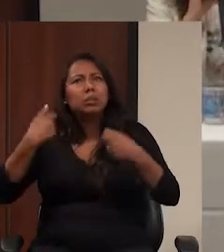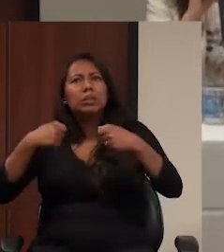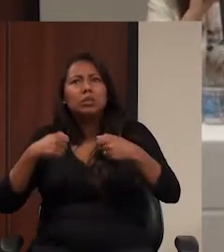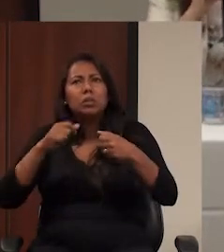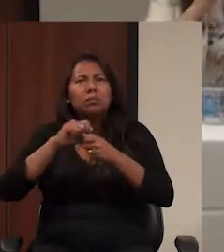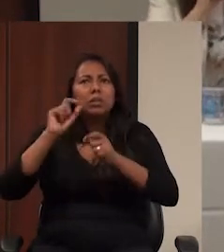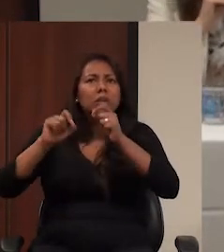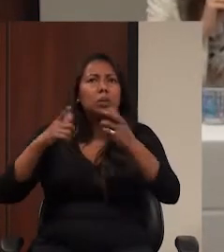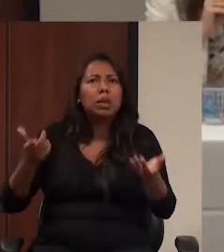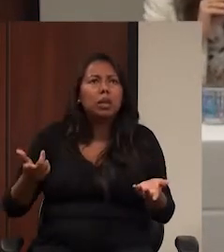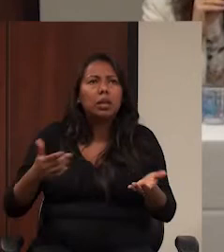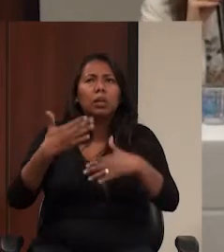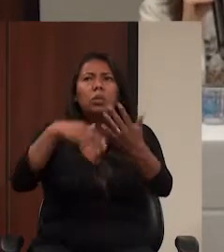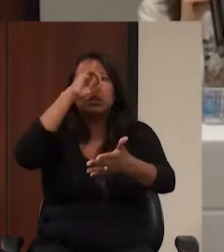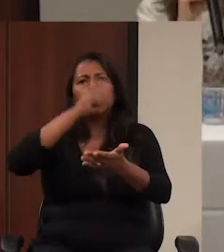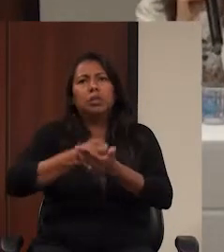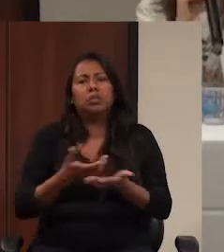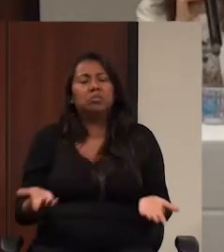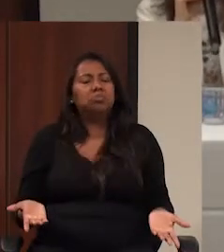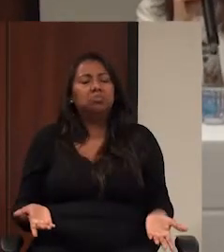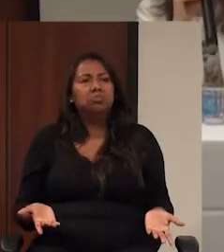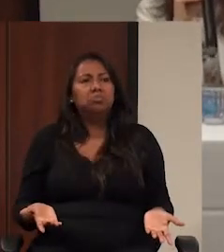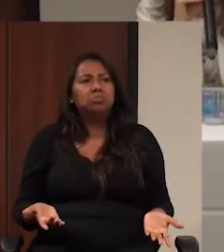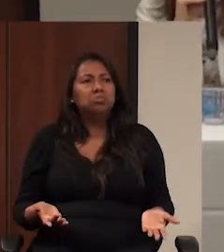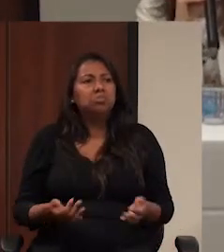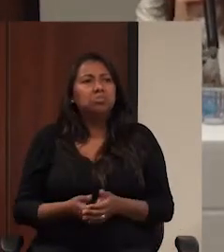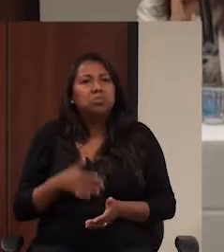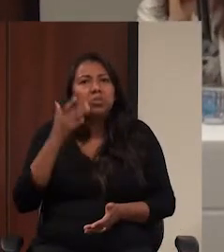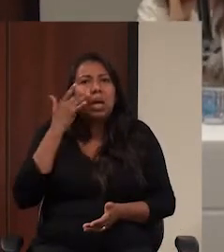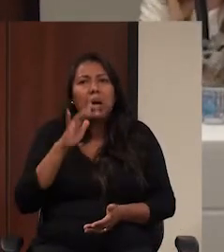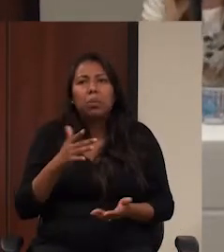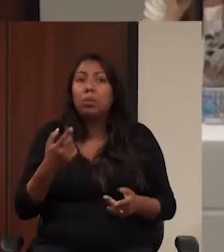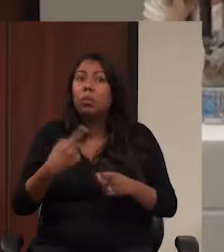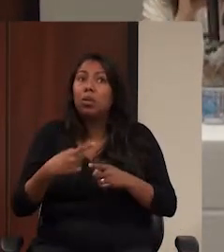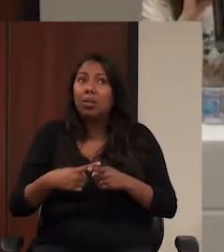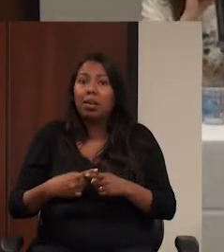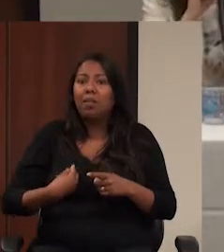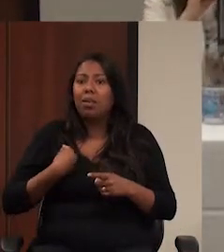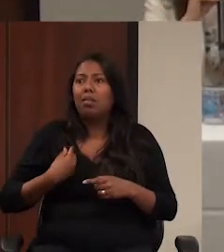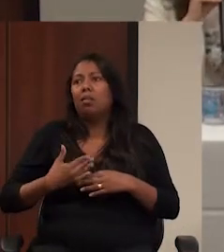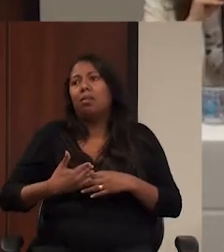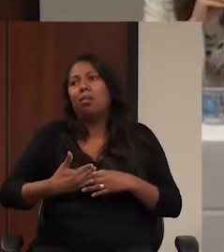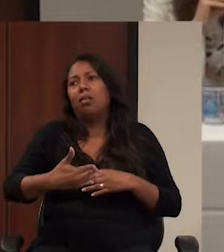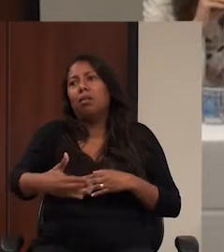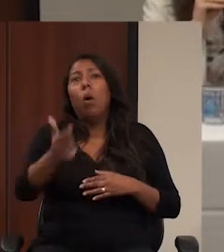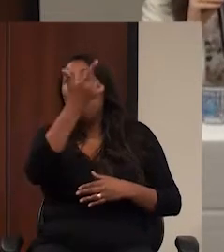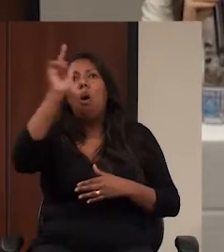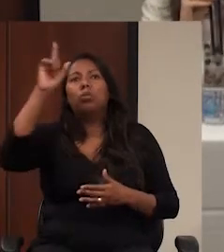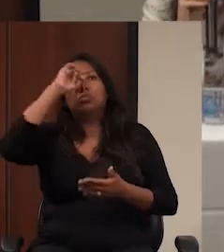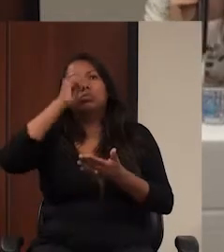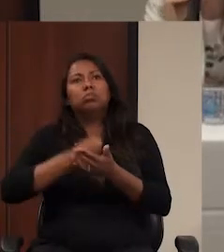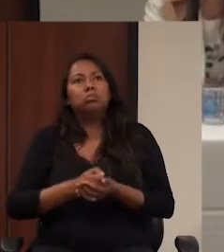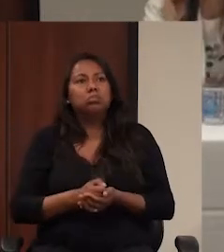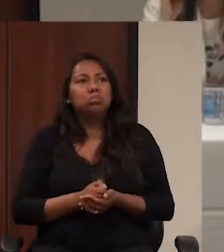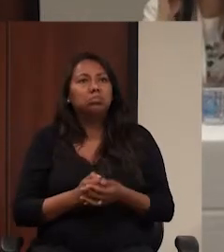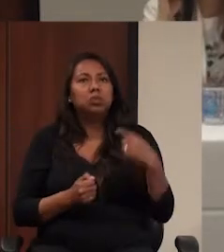poder decidir, né? A pessoa não tem familiaridade com isso. Por quê? Porque a vida inteira alguém decidiu por ela, né? Ela sozinha